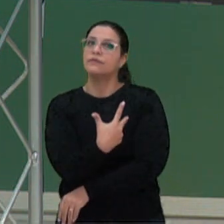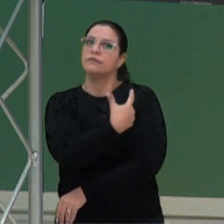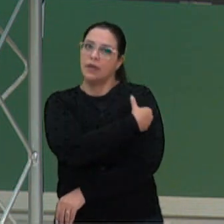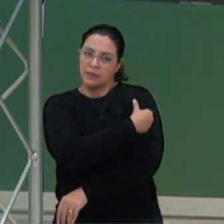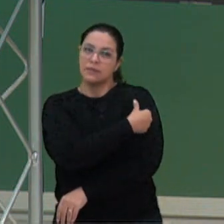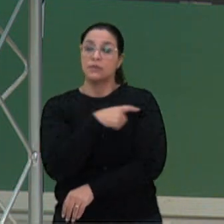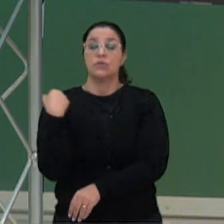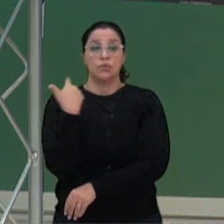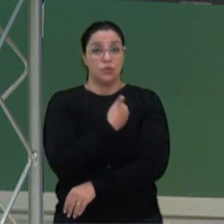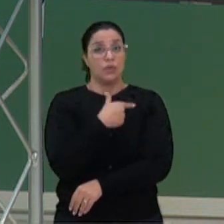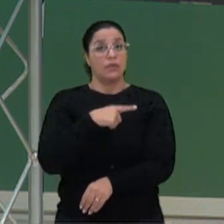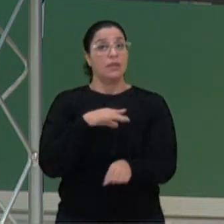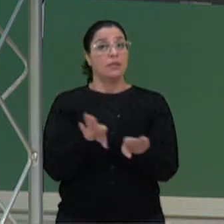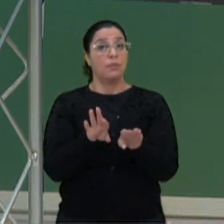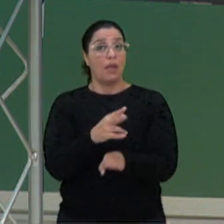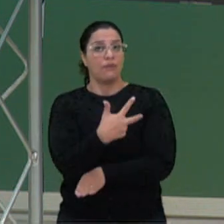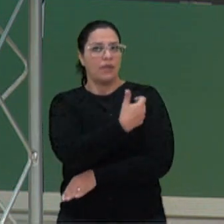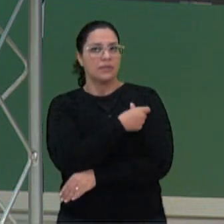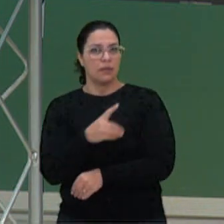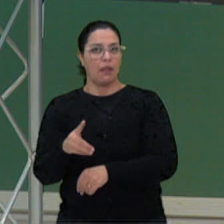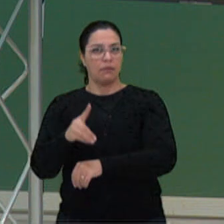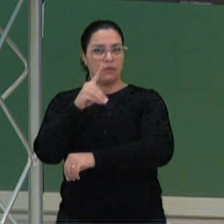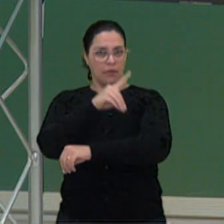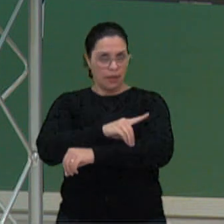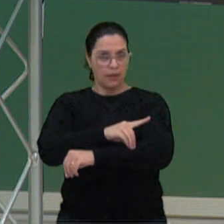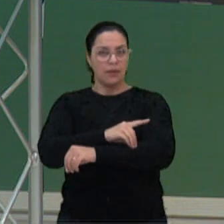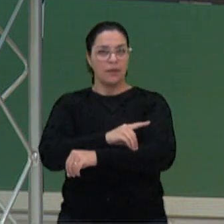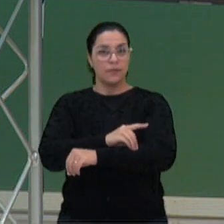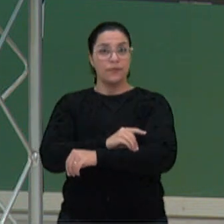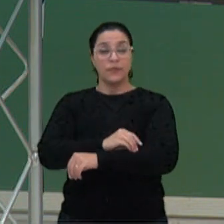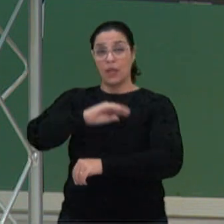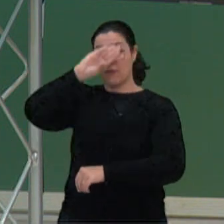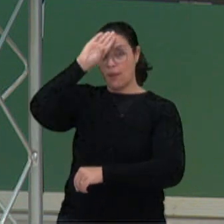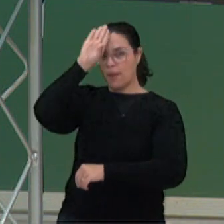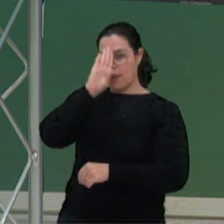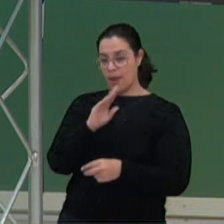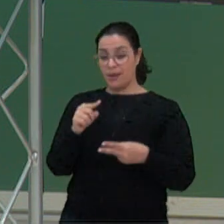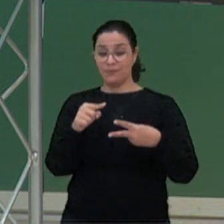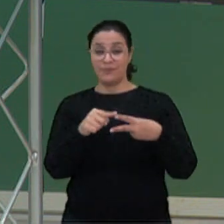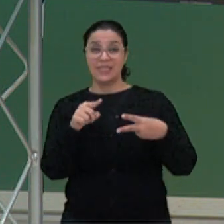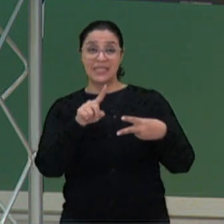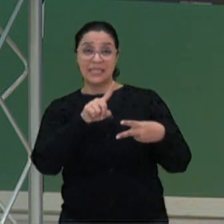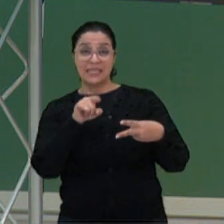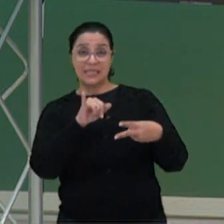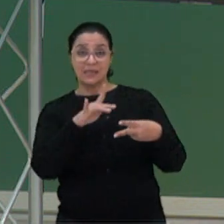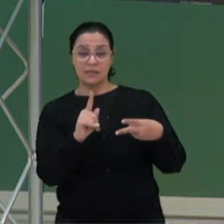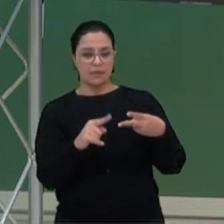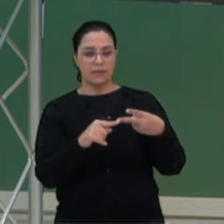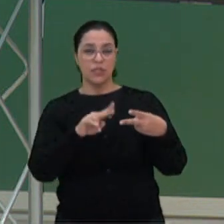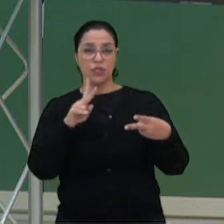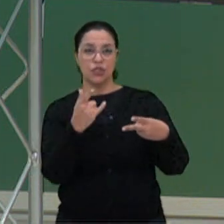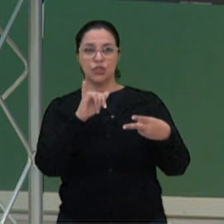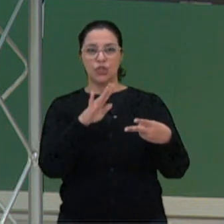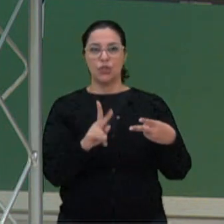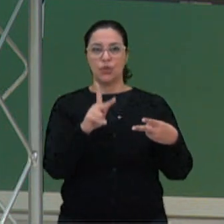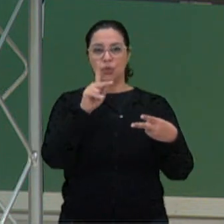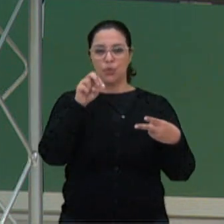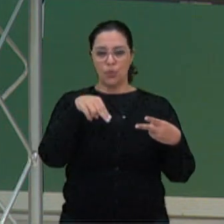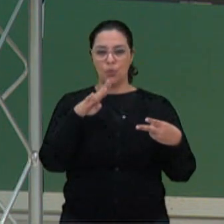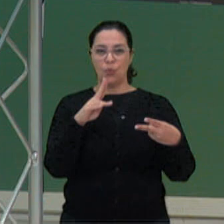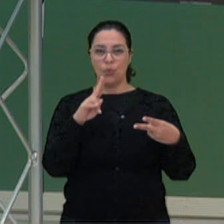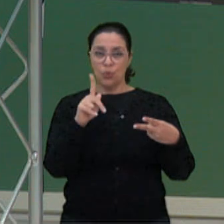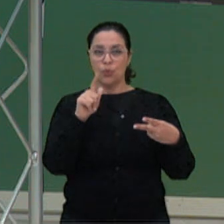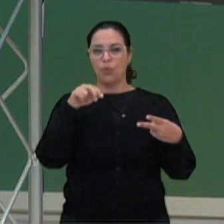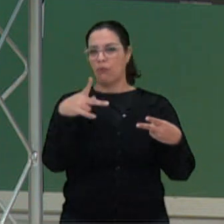A gente tem vacina, no caso, para dengue e para febre amarela. Zika e chikungunya não tem ainda, ok?